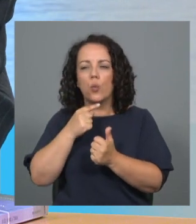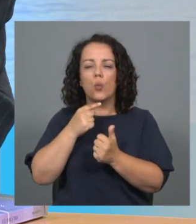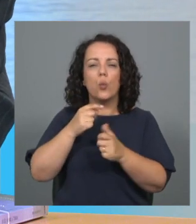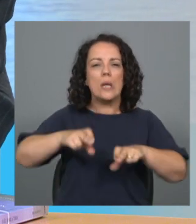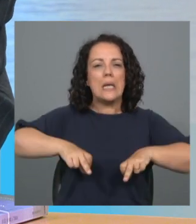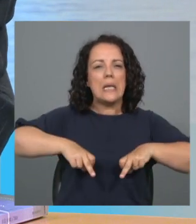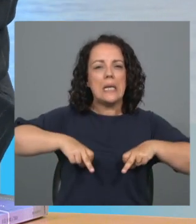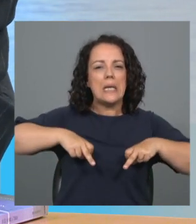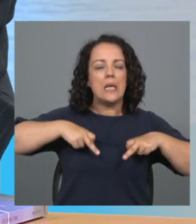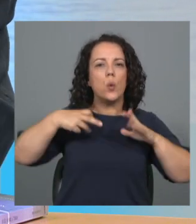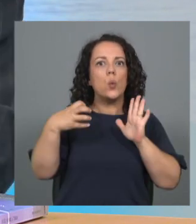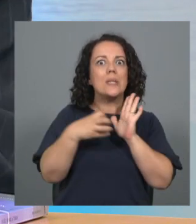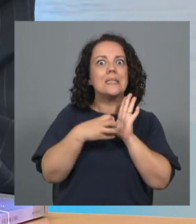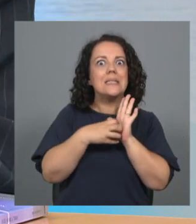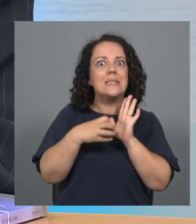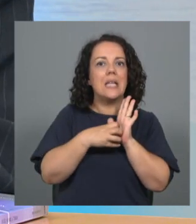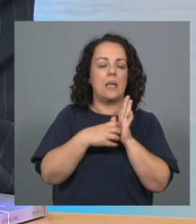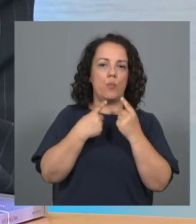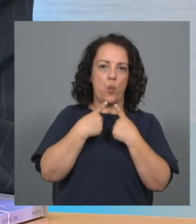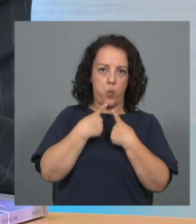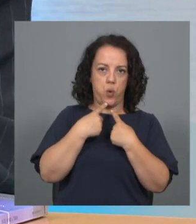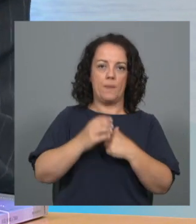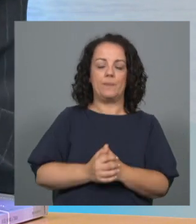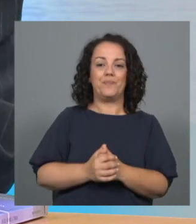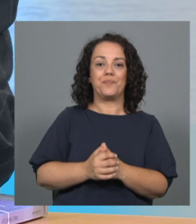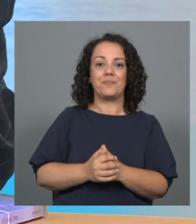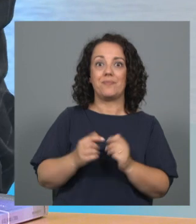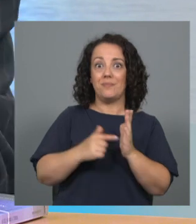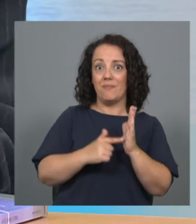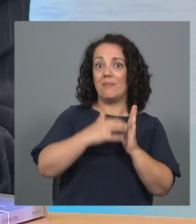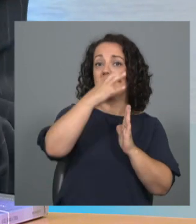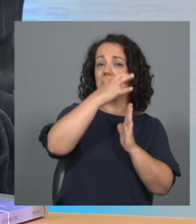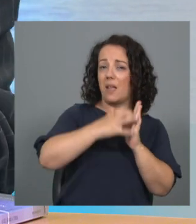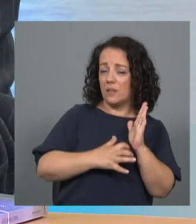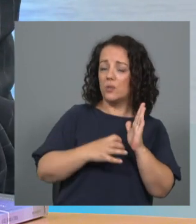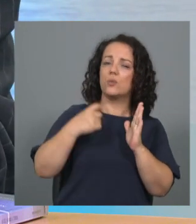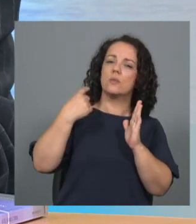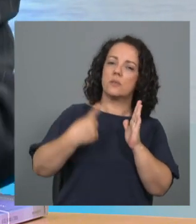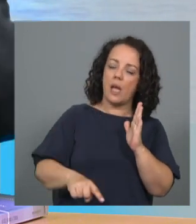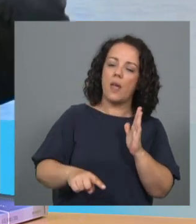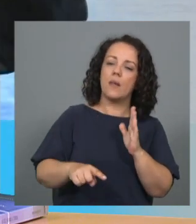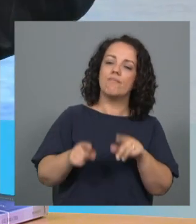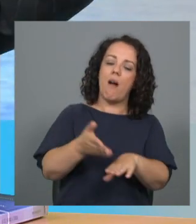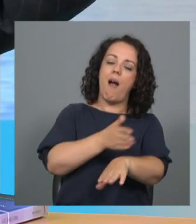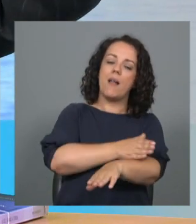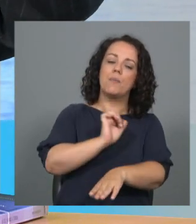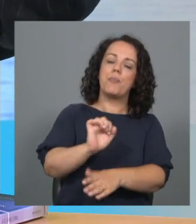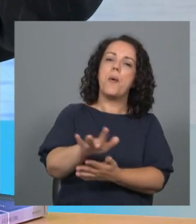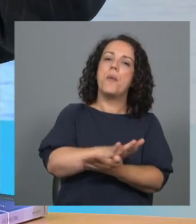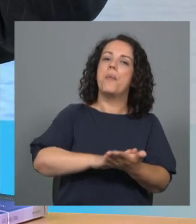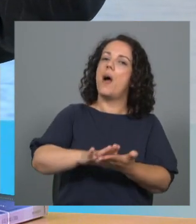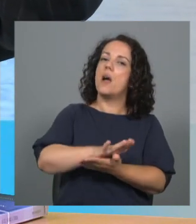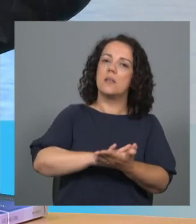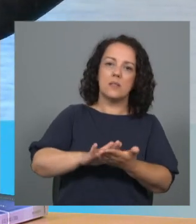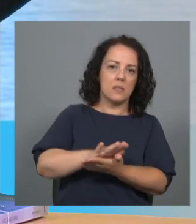ricamente simbólica. E este texto tem aqui, naturalmente, um cenário de base, que é a